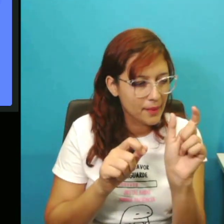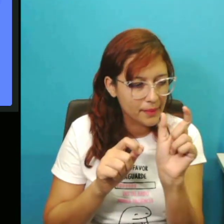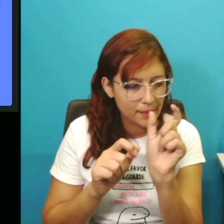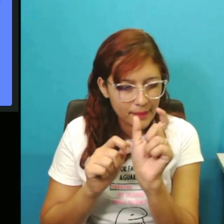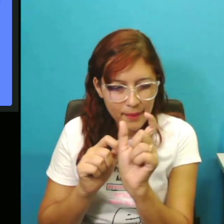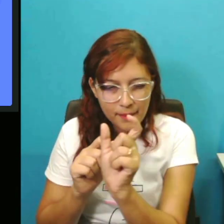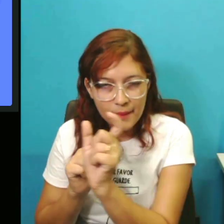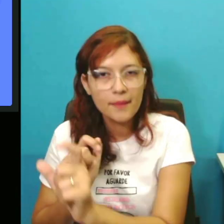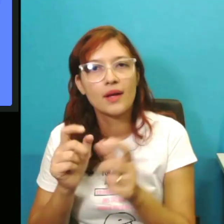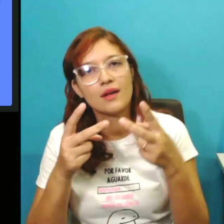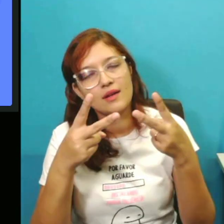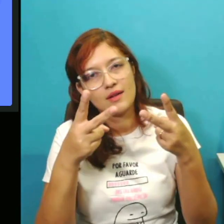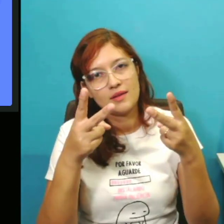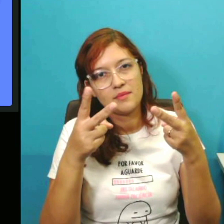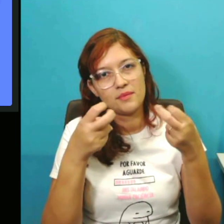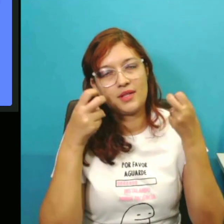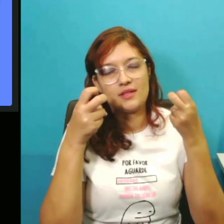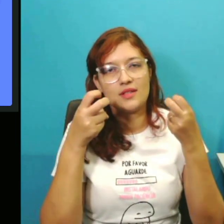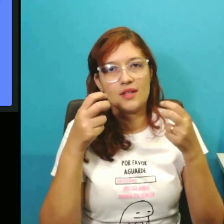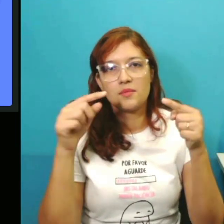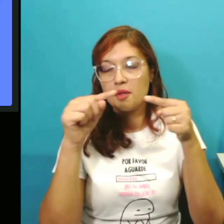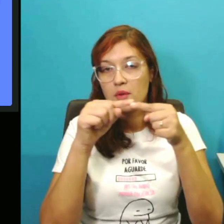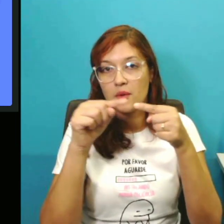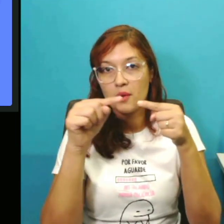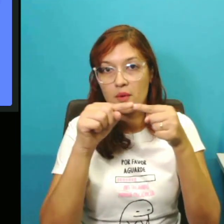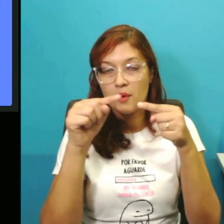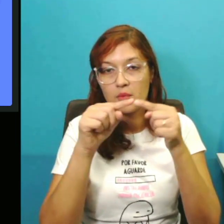Eles vão observar esse pontilhado,